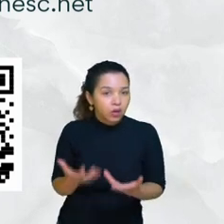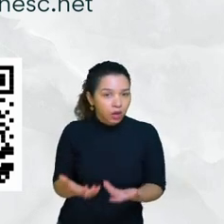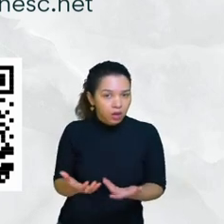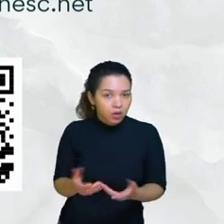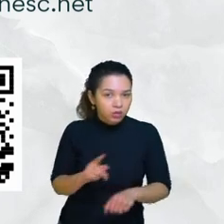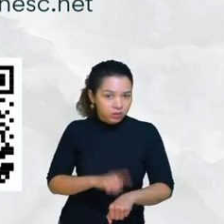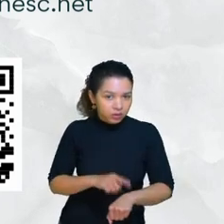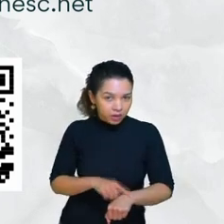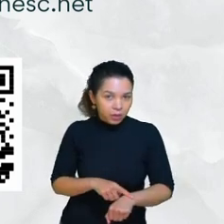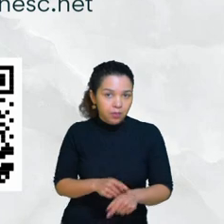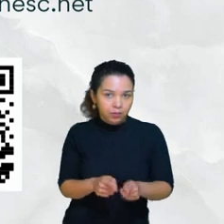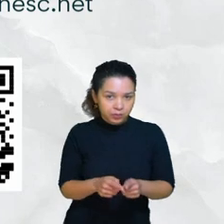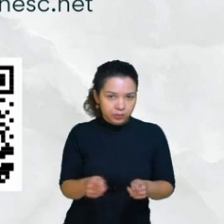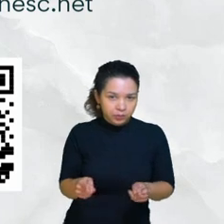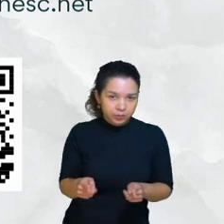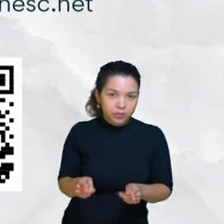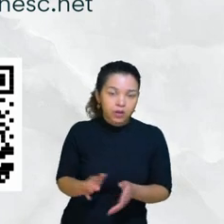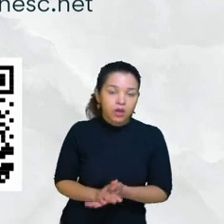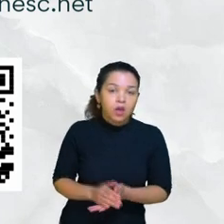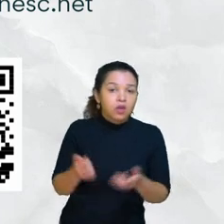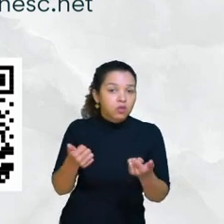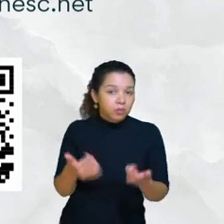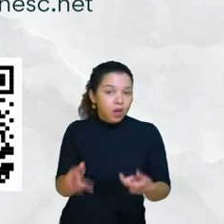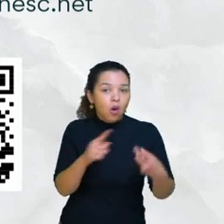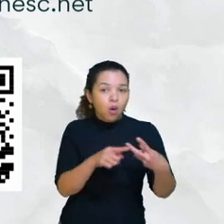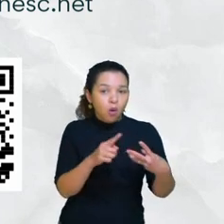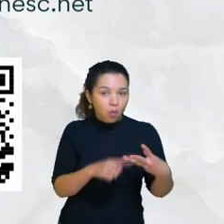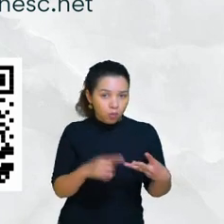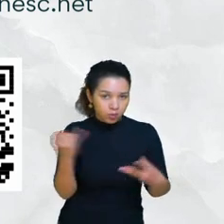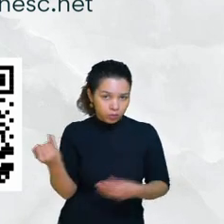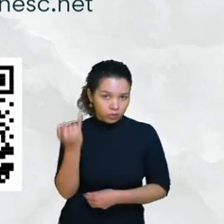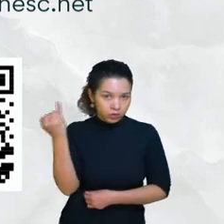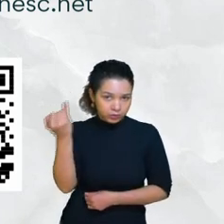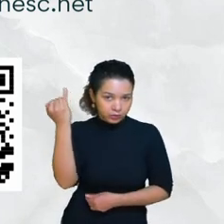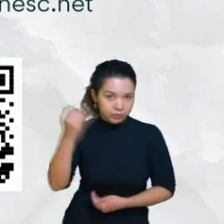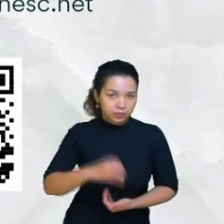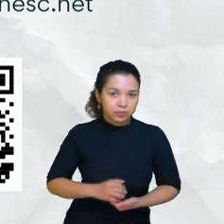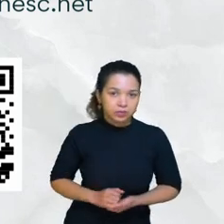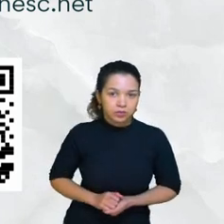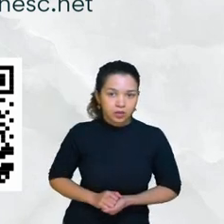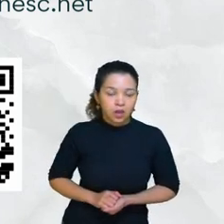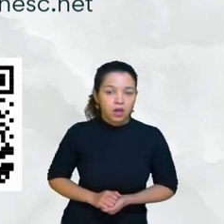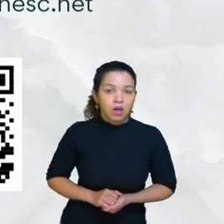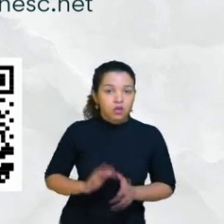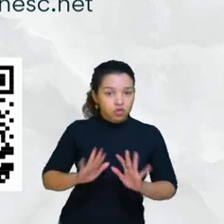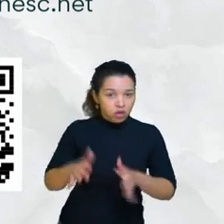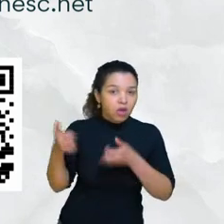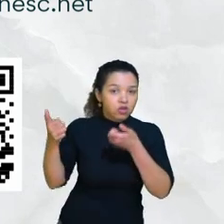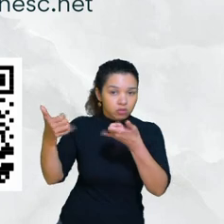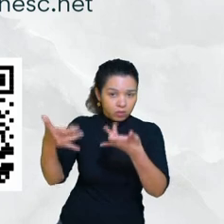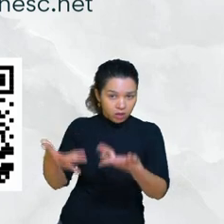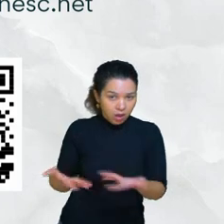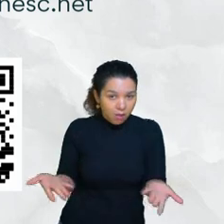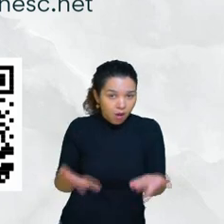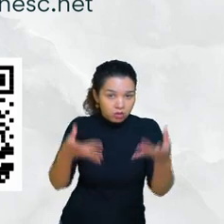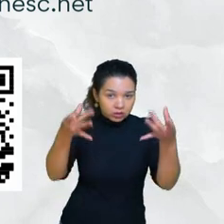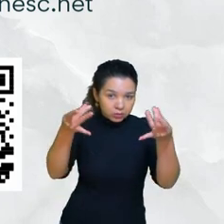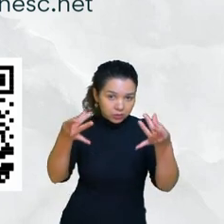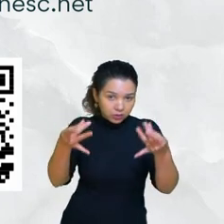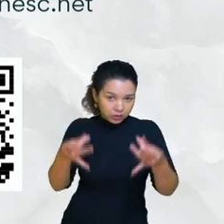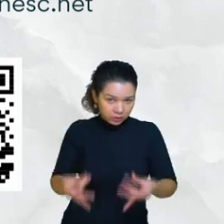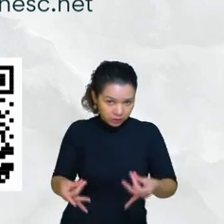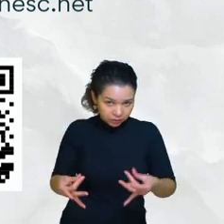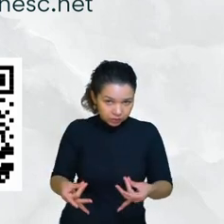tempo que me resta pontuar algumas questões que já foram colocadas mas são questões um pouco mais específicas que vem dos